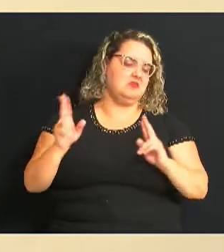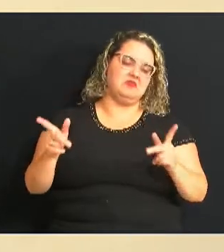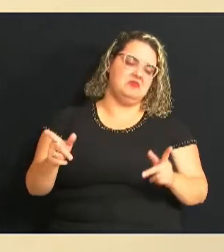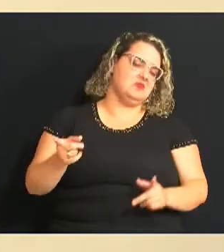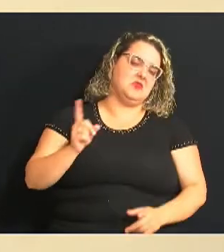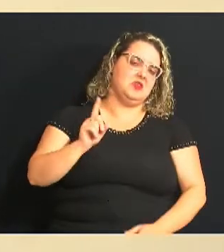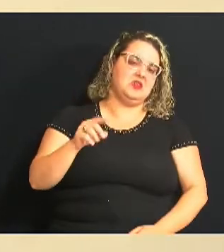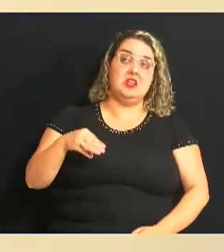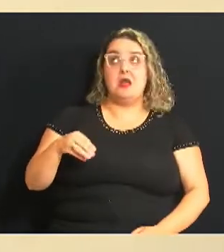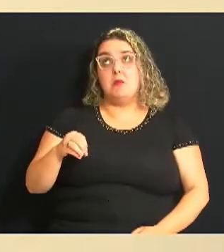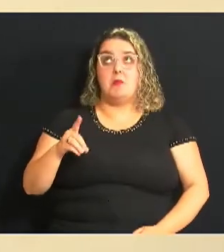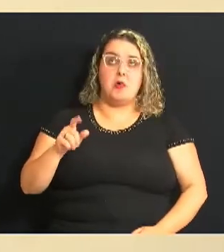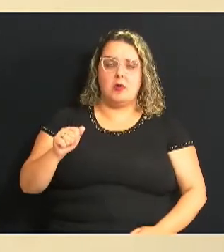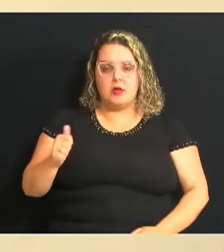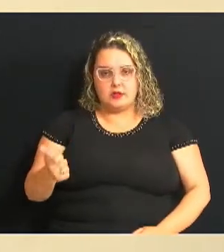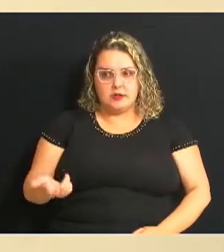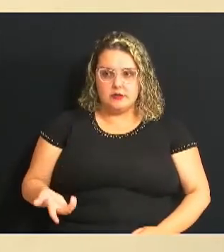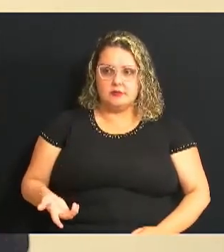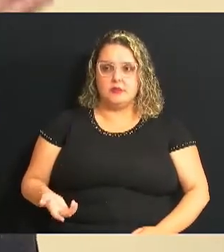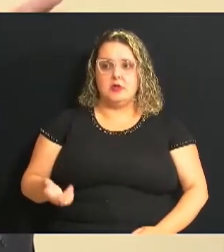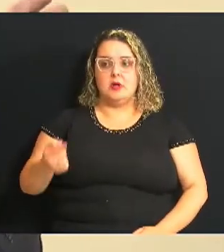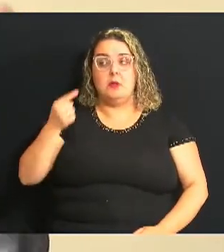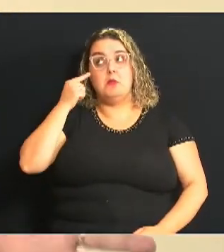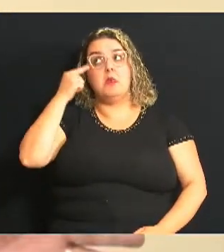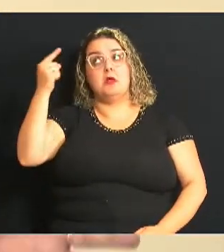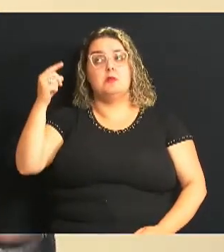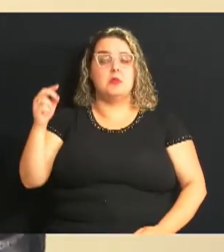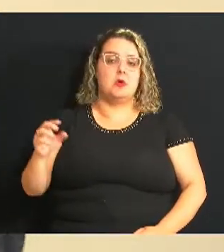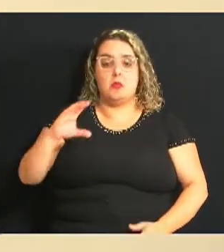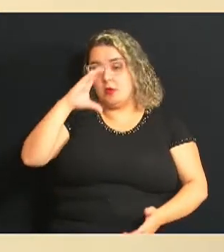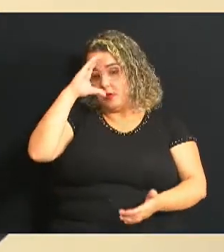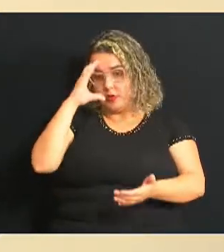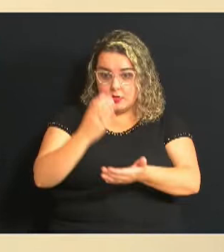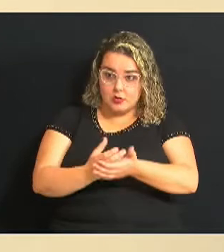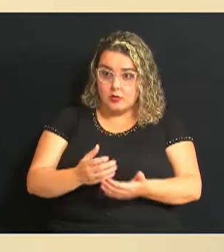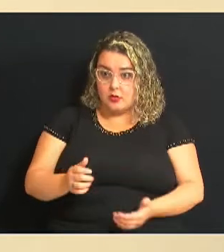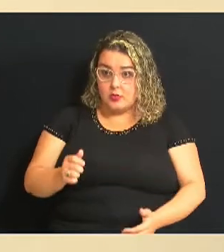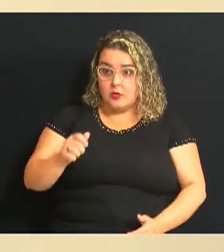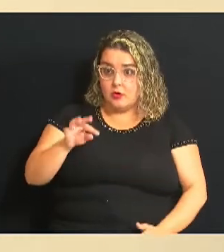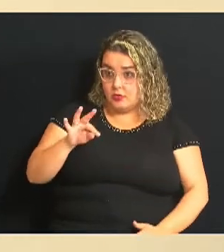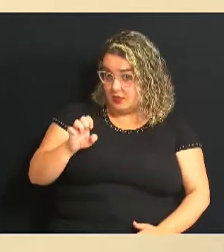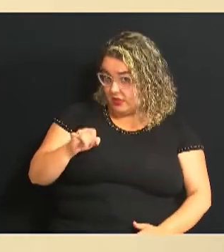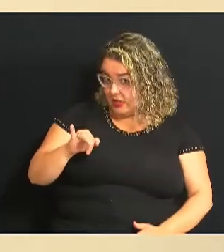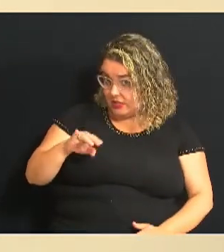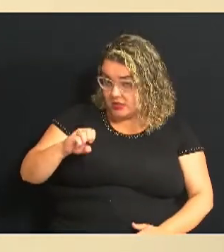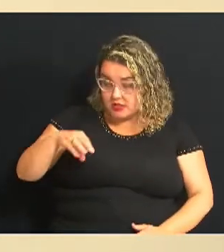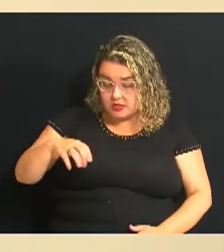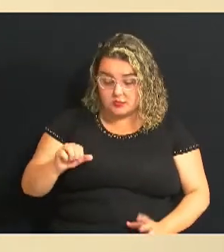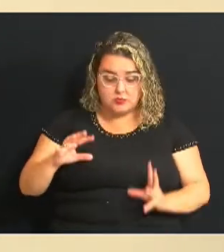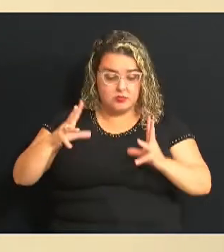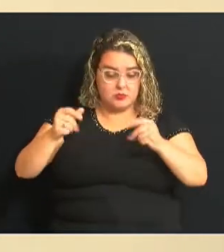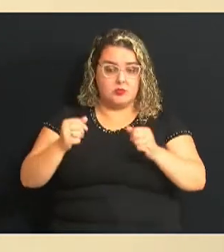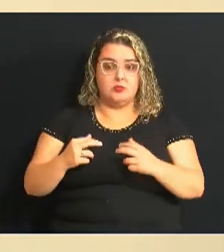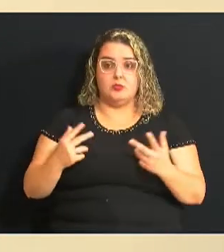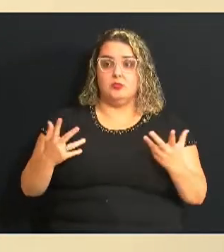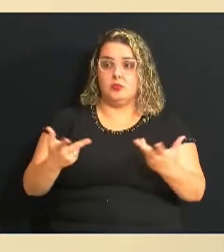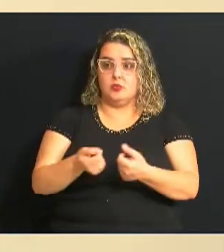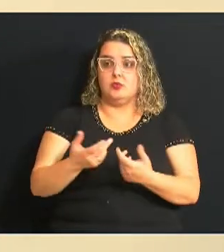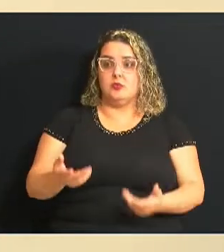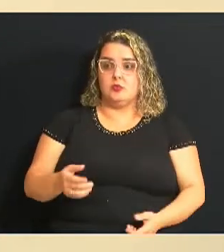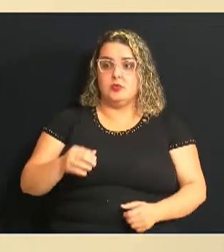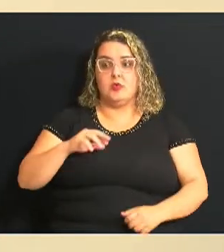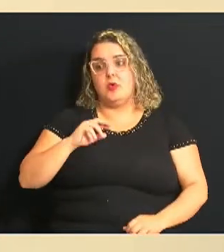que pensamento, crenças ou teísmo, de um modo geral, esteja fora de moda, mas é exatamente ele